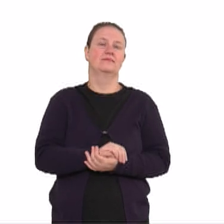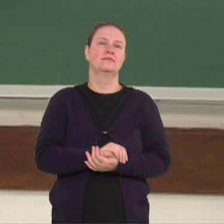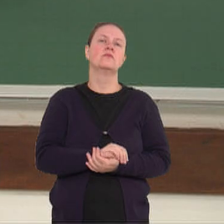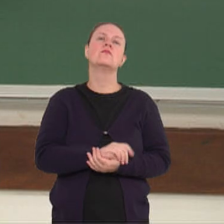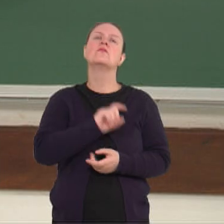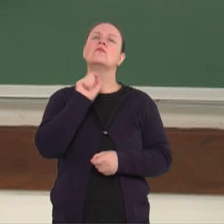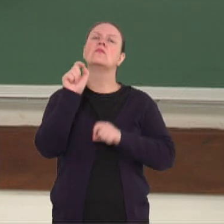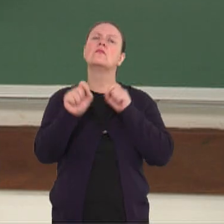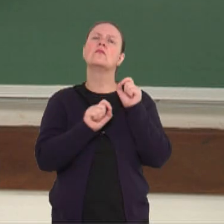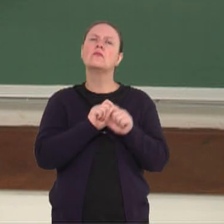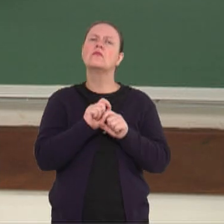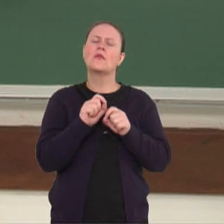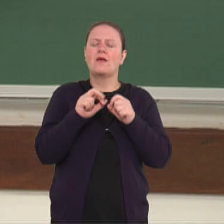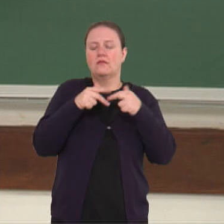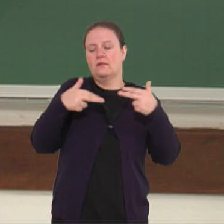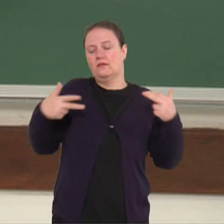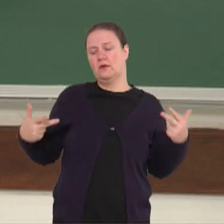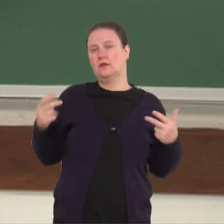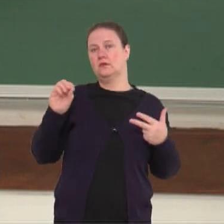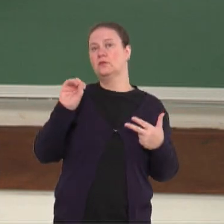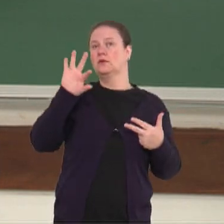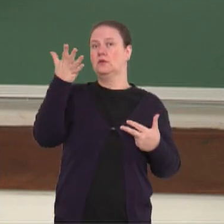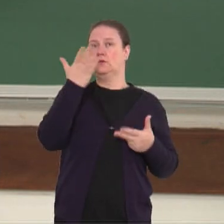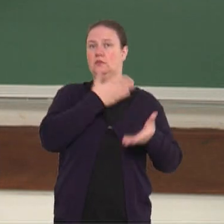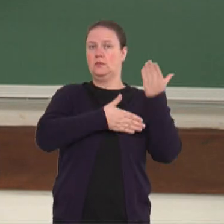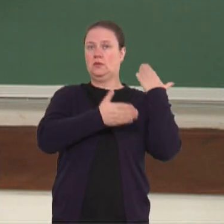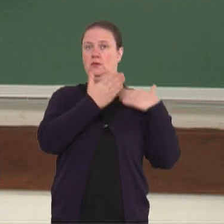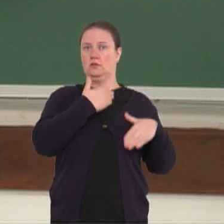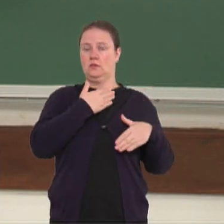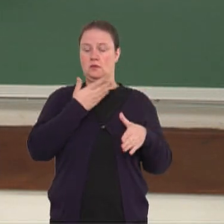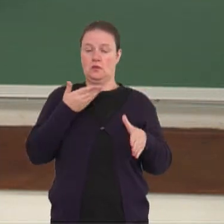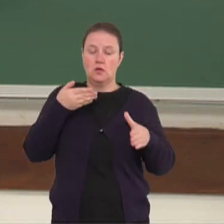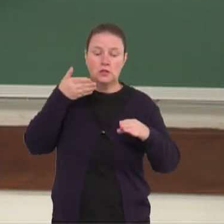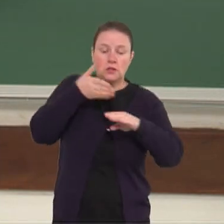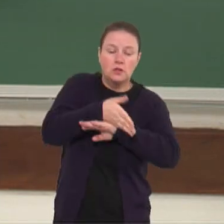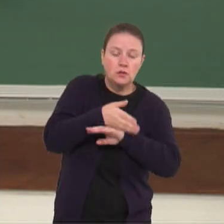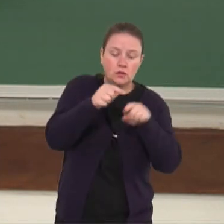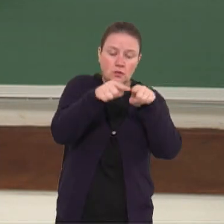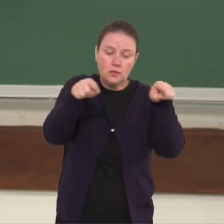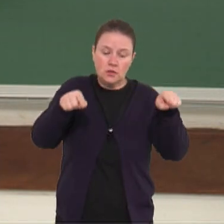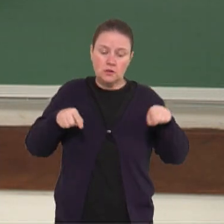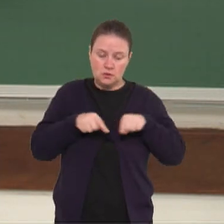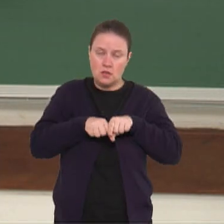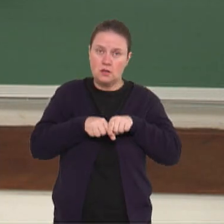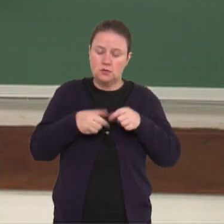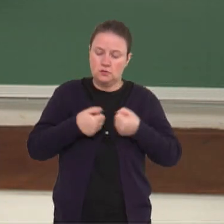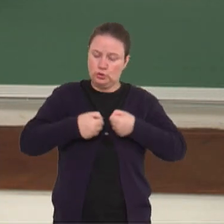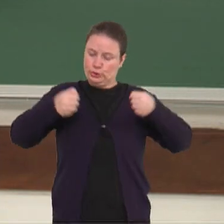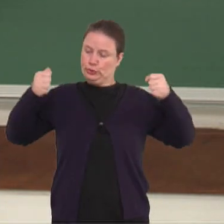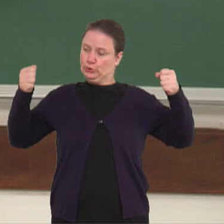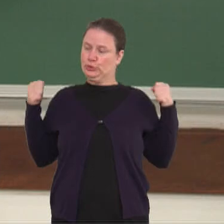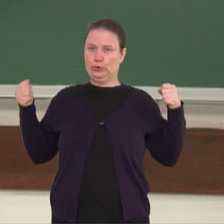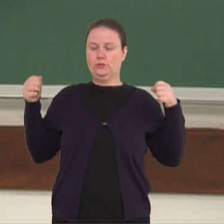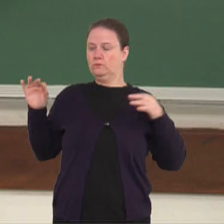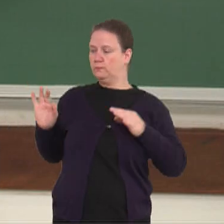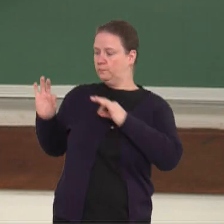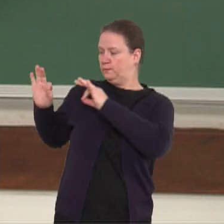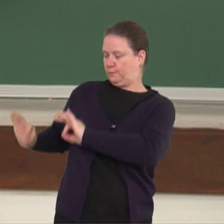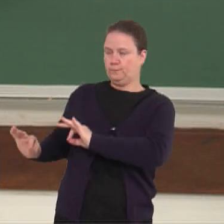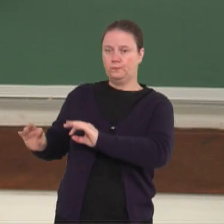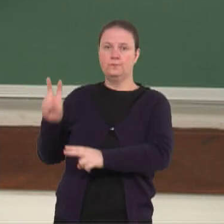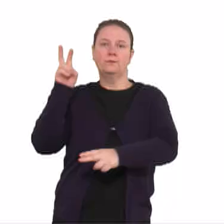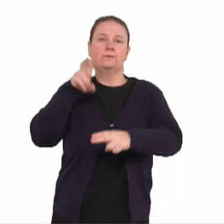várias situações aconteceram no passado, não é verdade? Ele entrou numa sala, tirou o casaco e sentou. Vocês